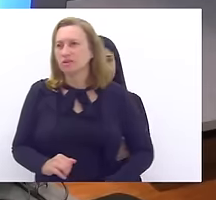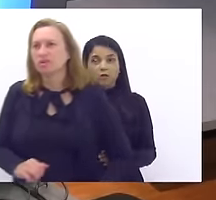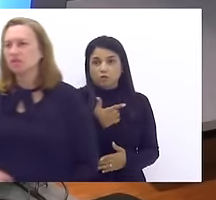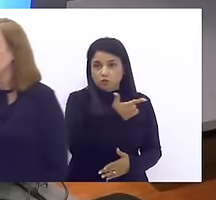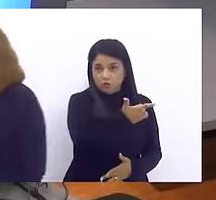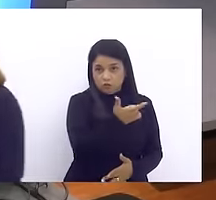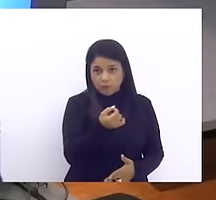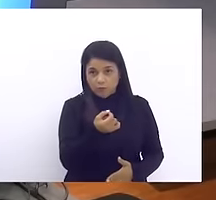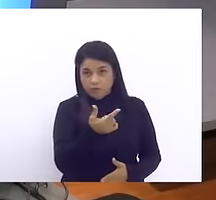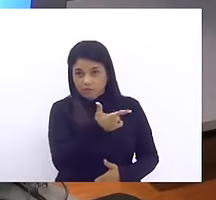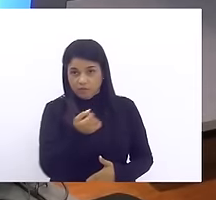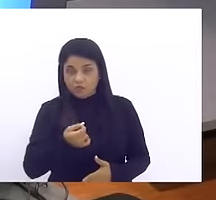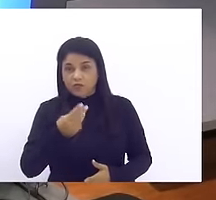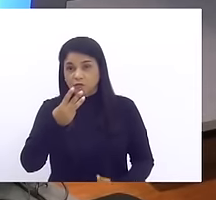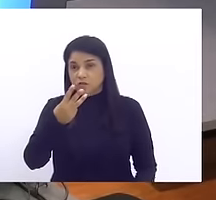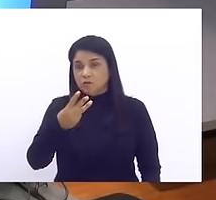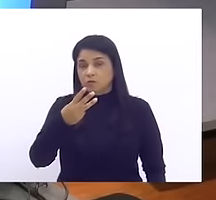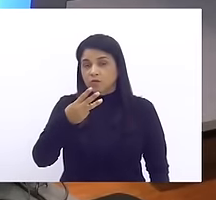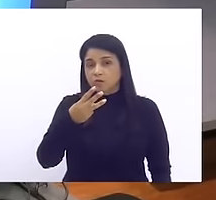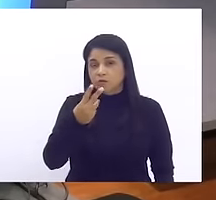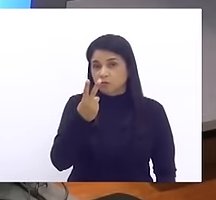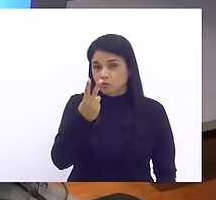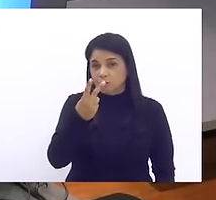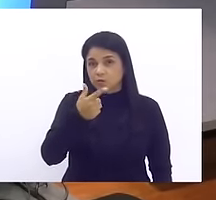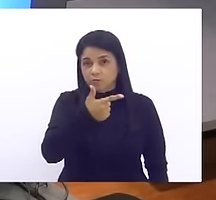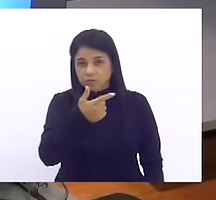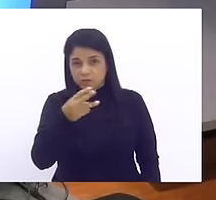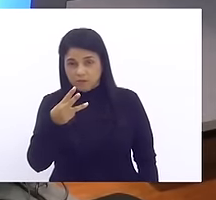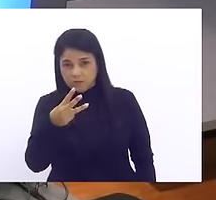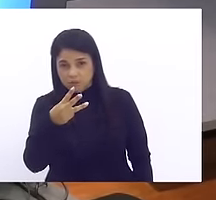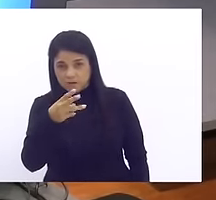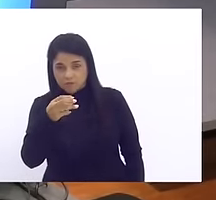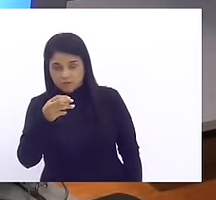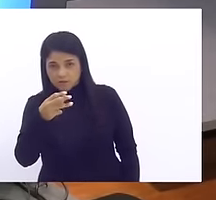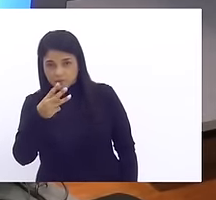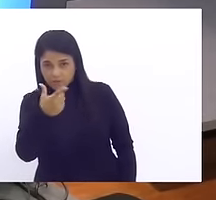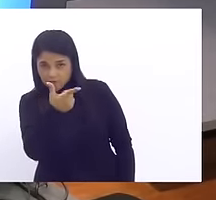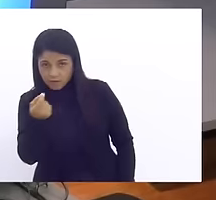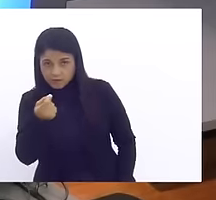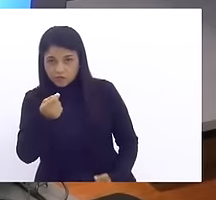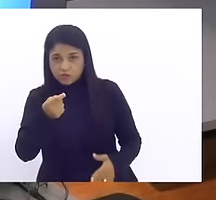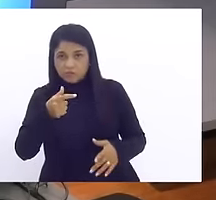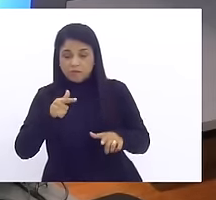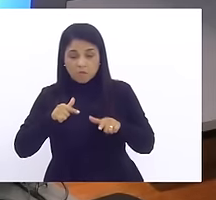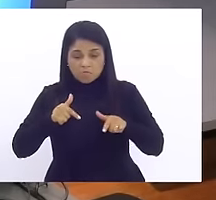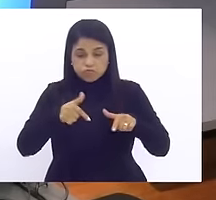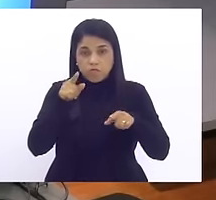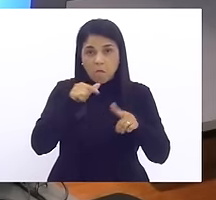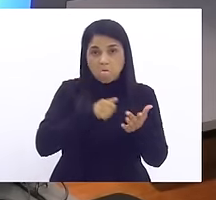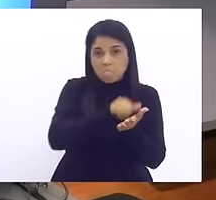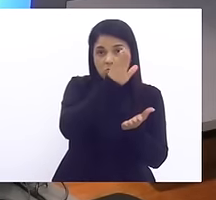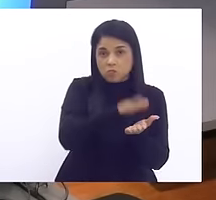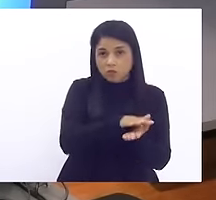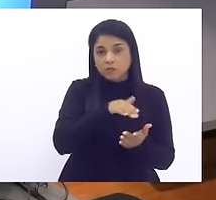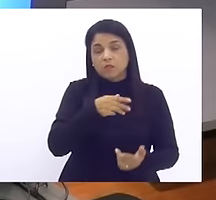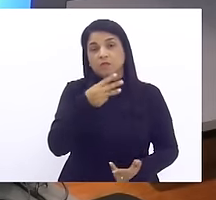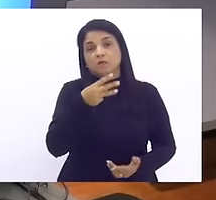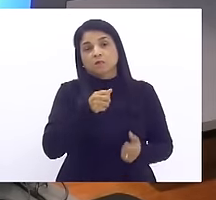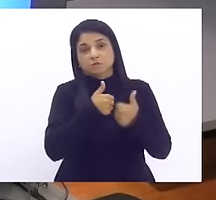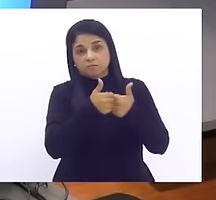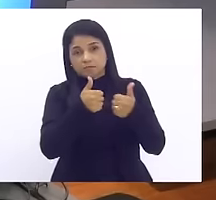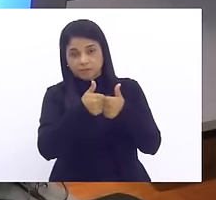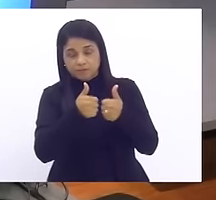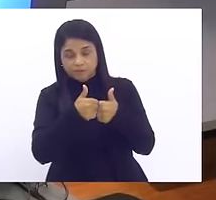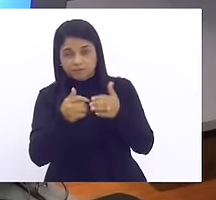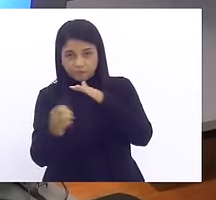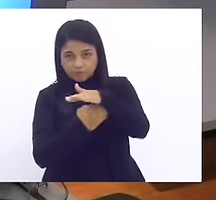nós tivemos 1334 Altos de infração para o sistema regular aí as empresas de ônibus e tivemos 333 para o